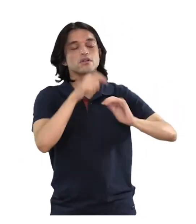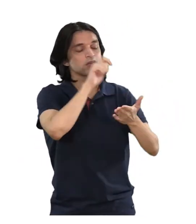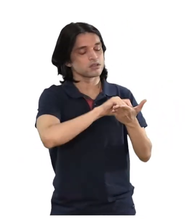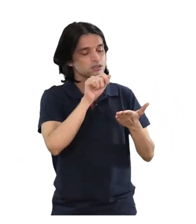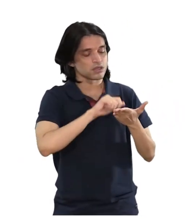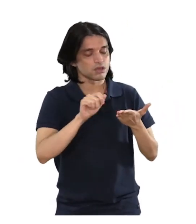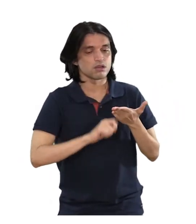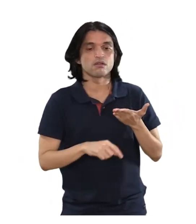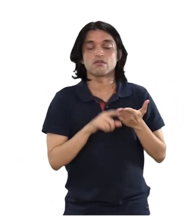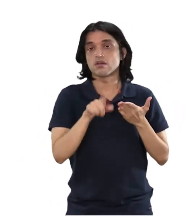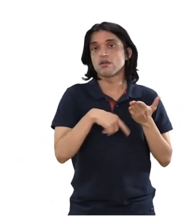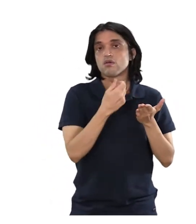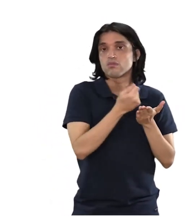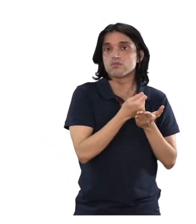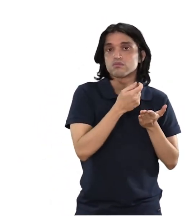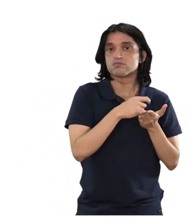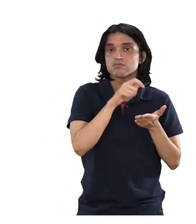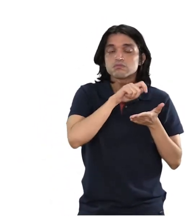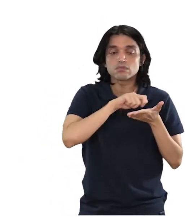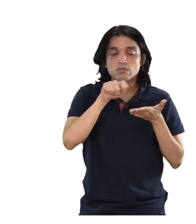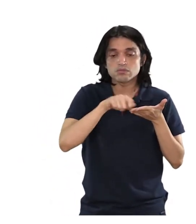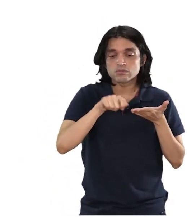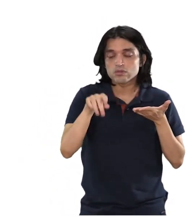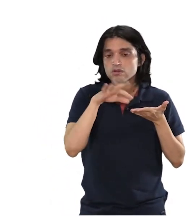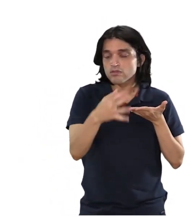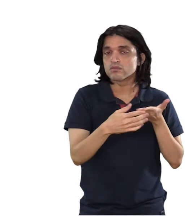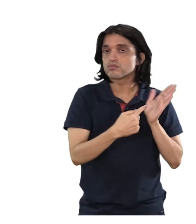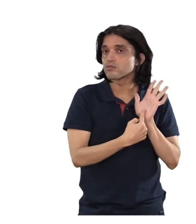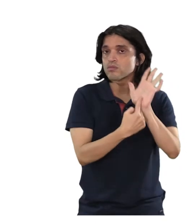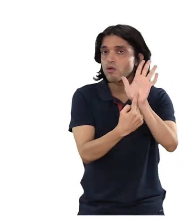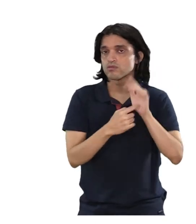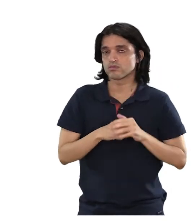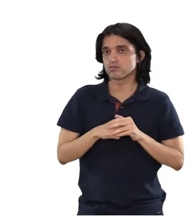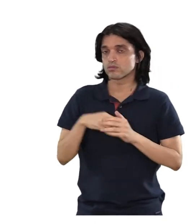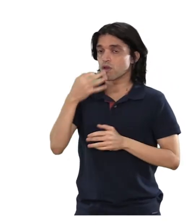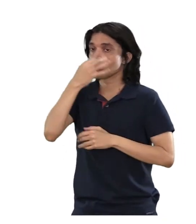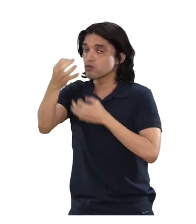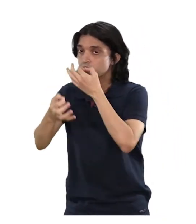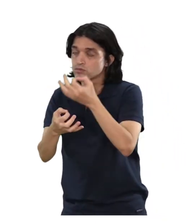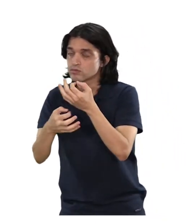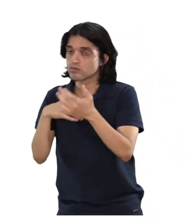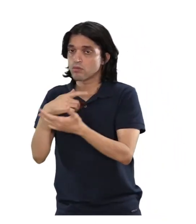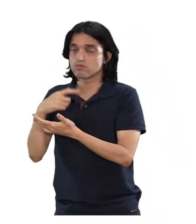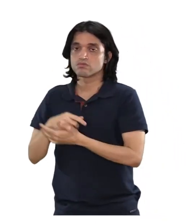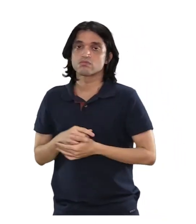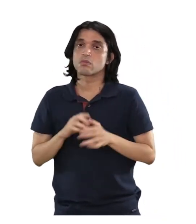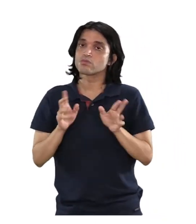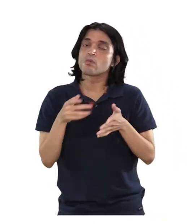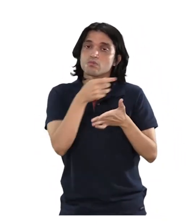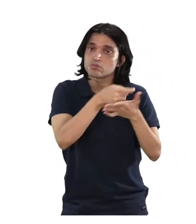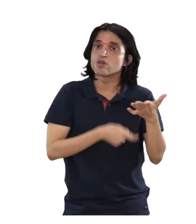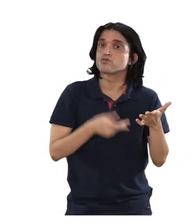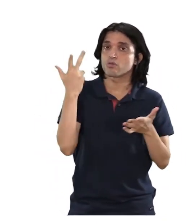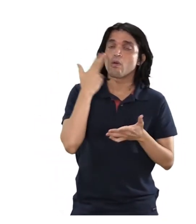uma mensagem. Já na argumentativa, ele é um argumentador dessa mensagem. São tipos de textos